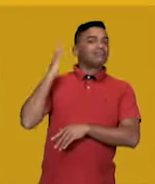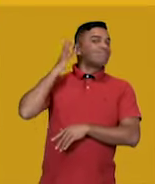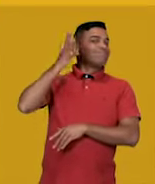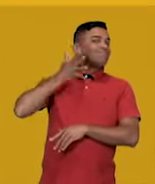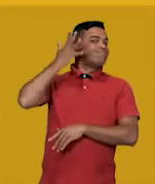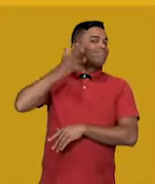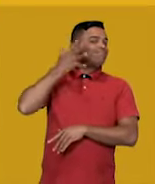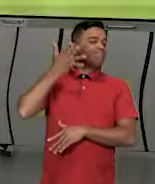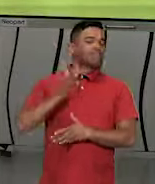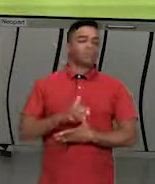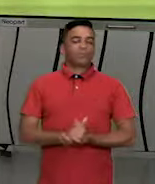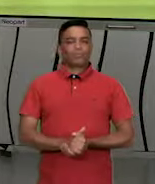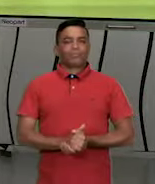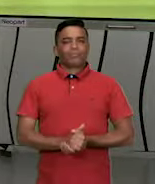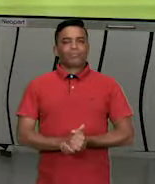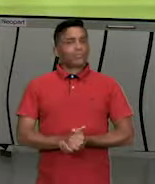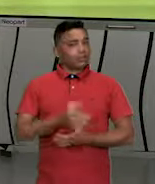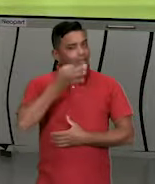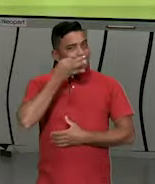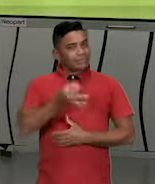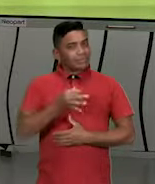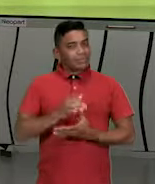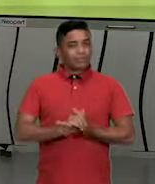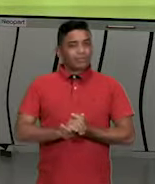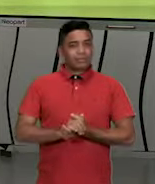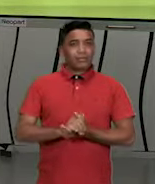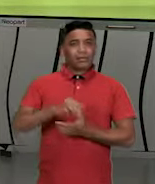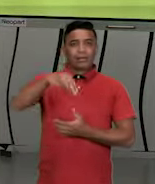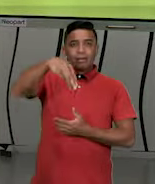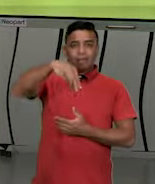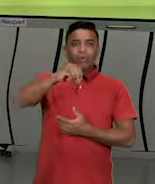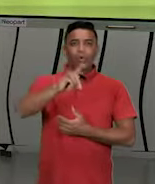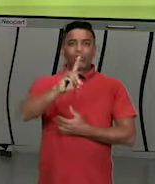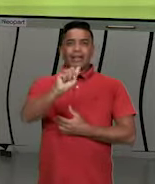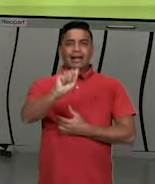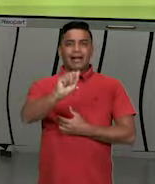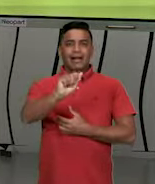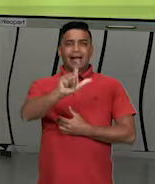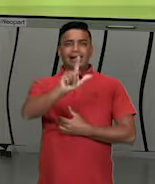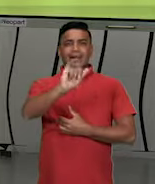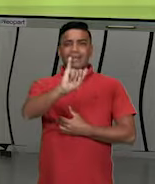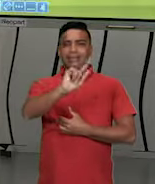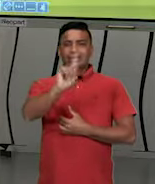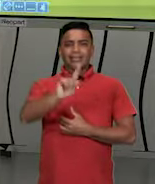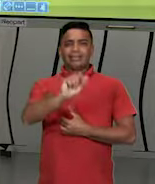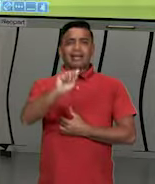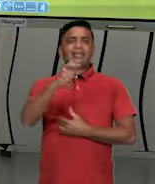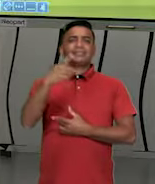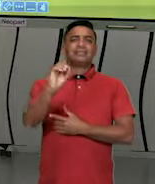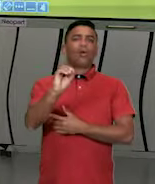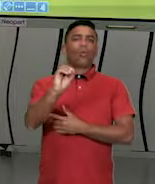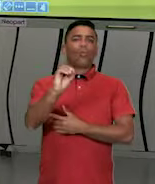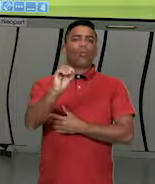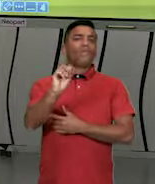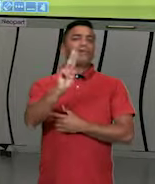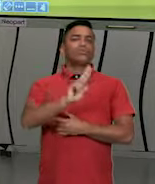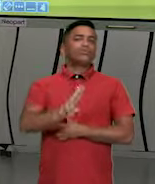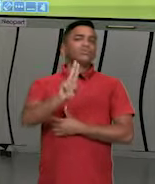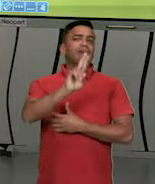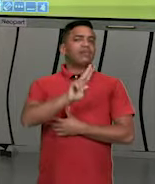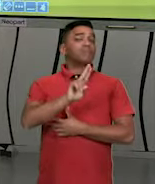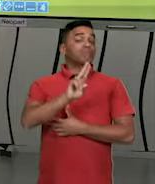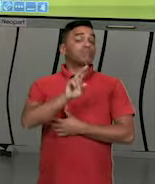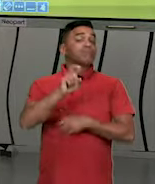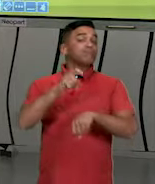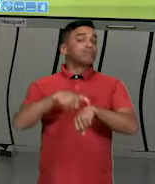Gente, presta atenção. A modalização, então, ela vai ser utilizada ali quando você,